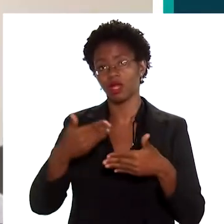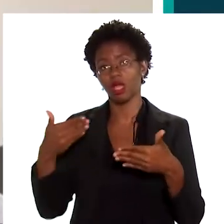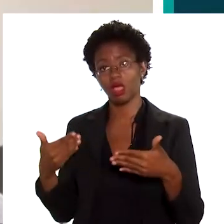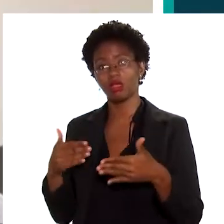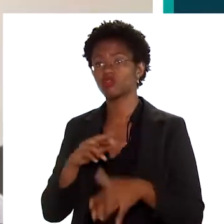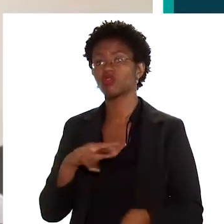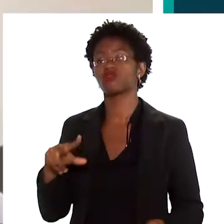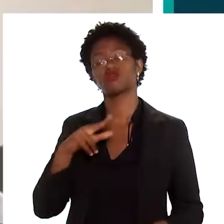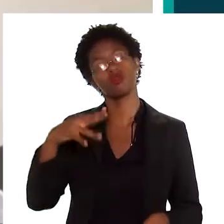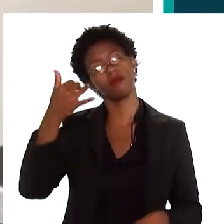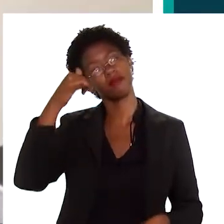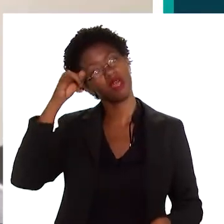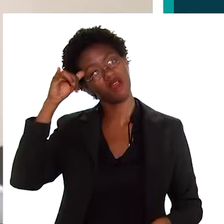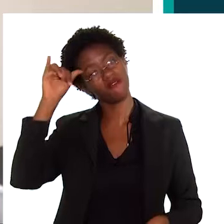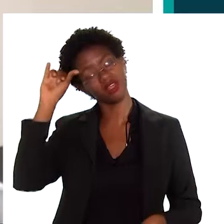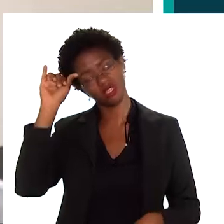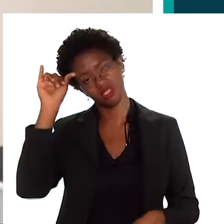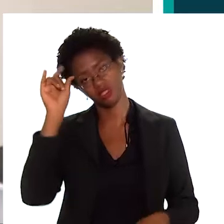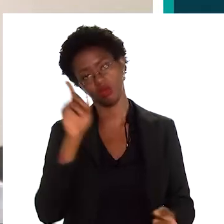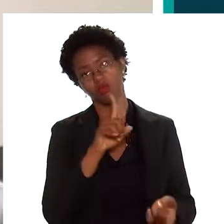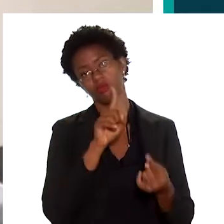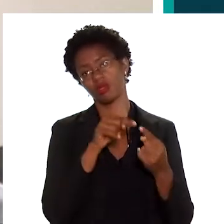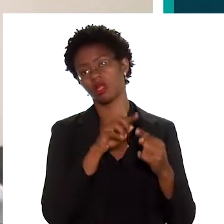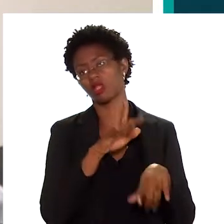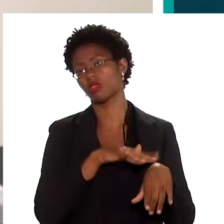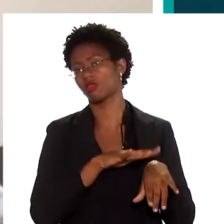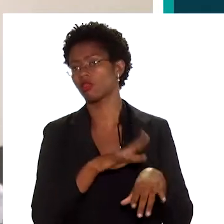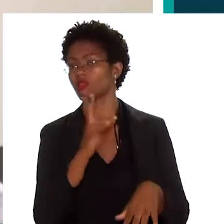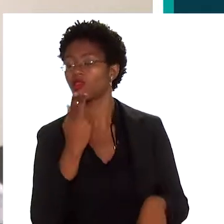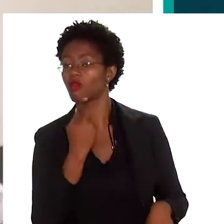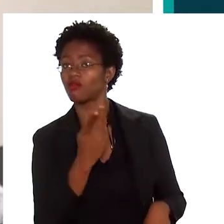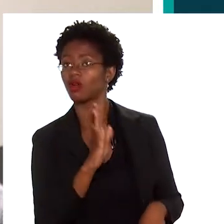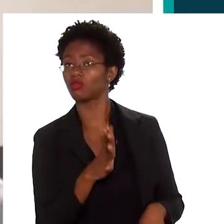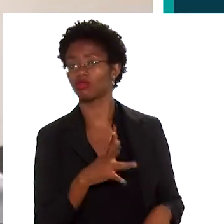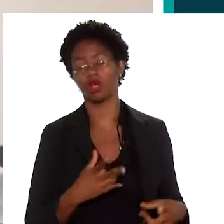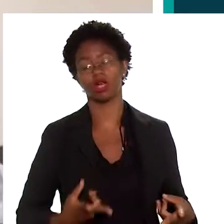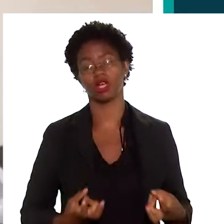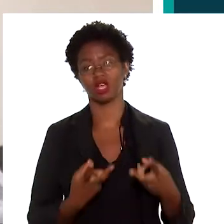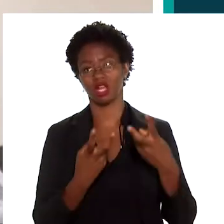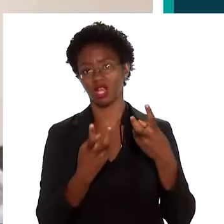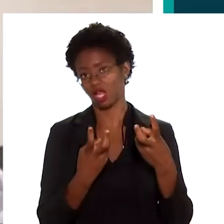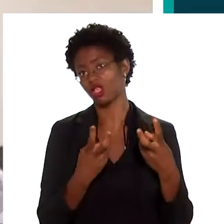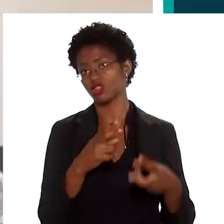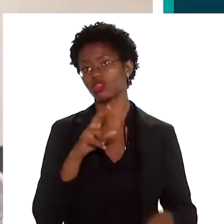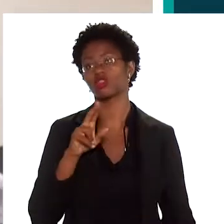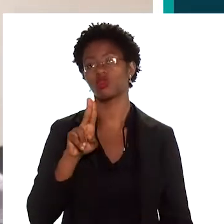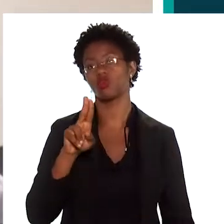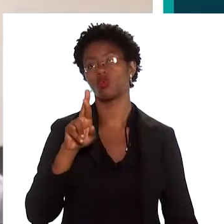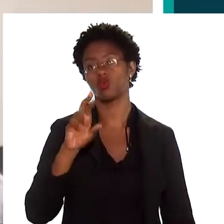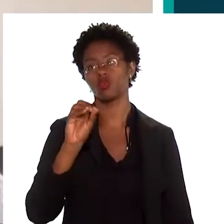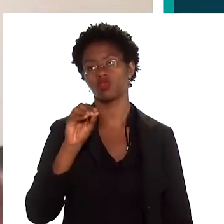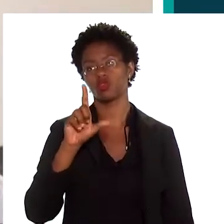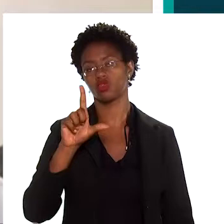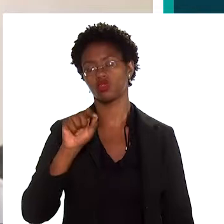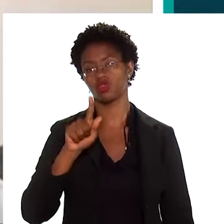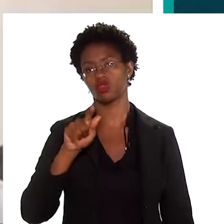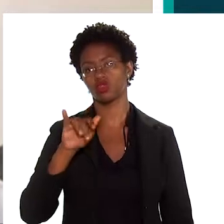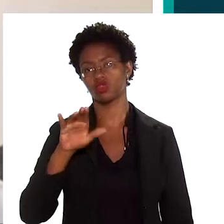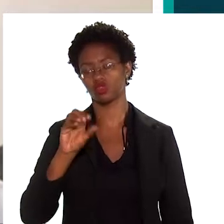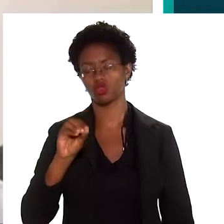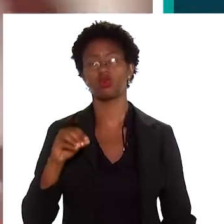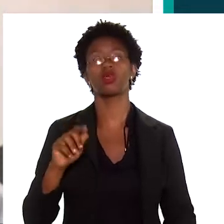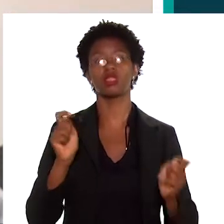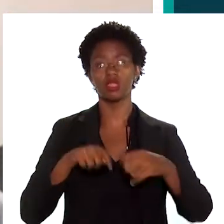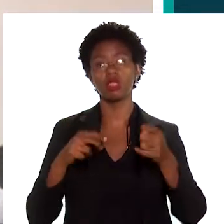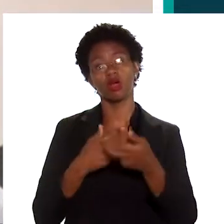uma visão preventiva relacionada às doenças que eu falo aqui, câncer urológico, né? A gente pode